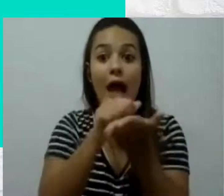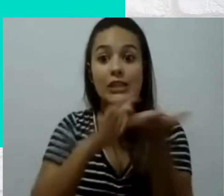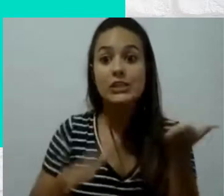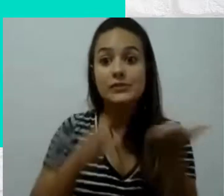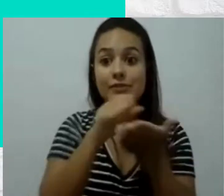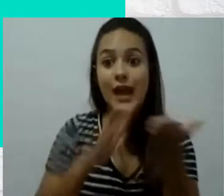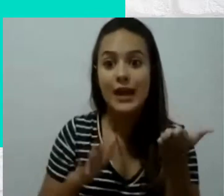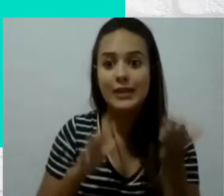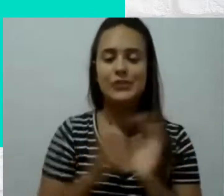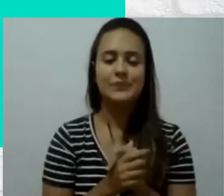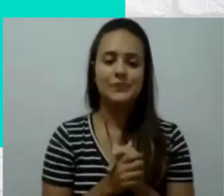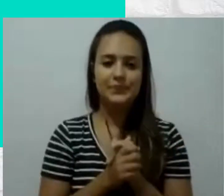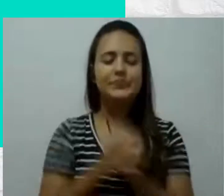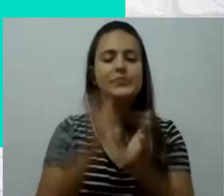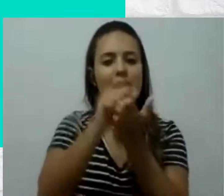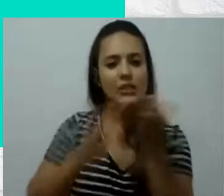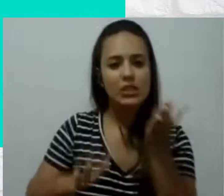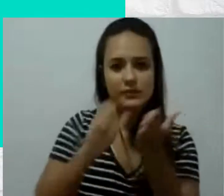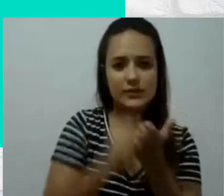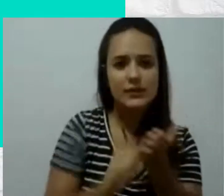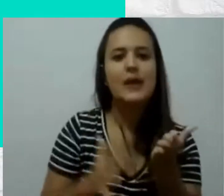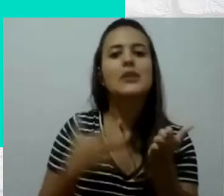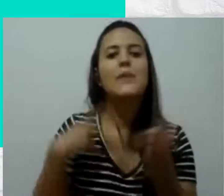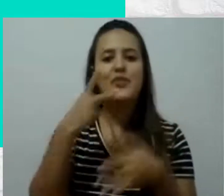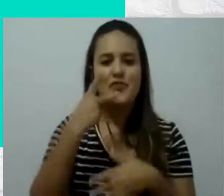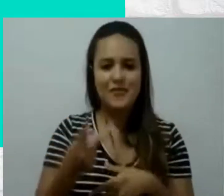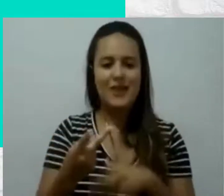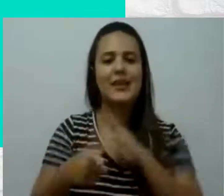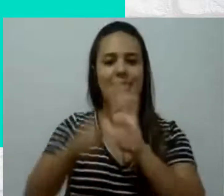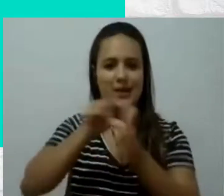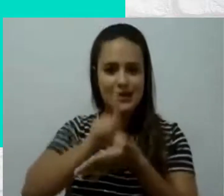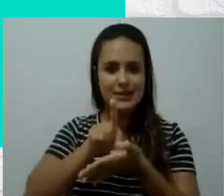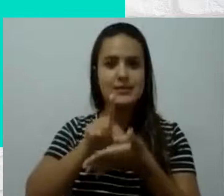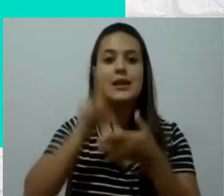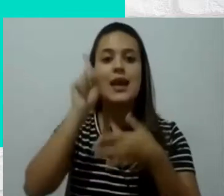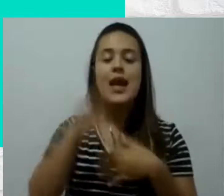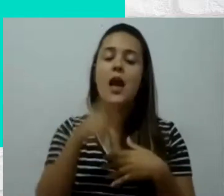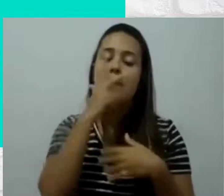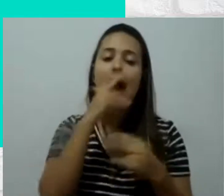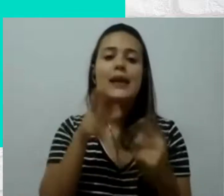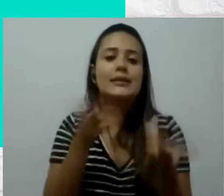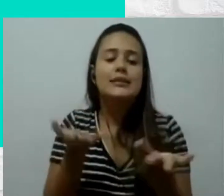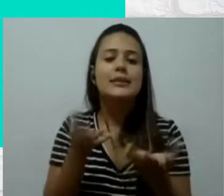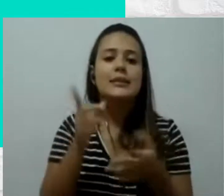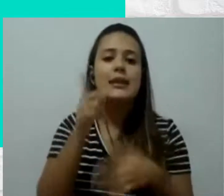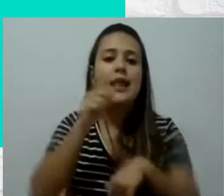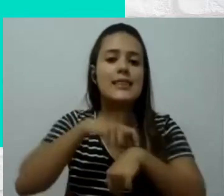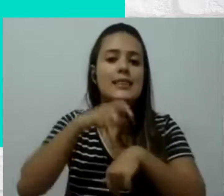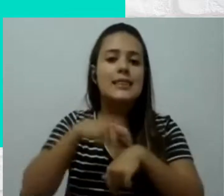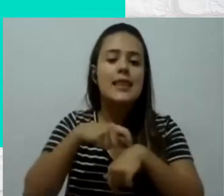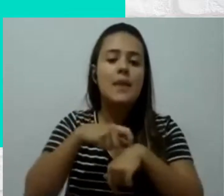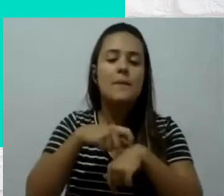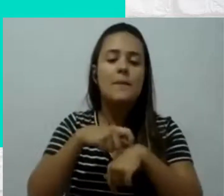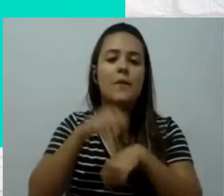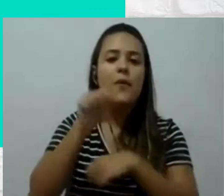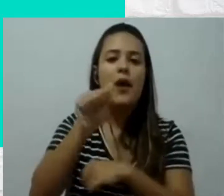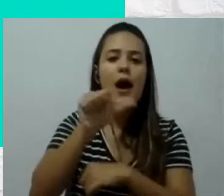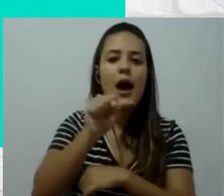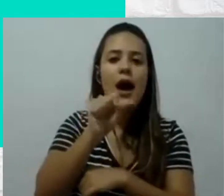E a nossa atividade, certo? As atividades, como já tinha mencionado, elas vão funcionar de maneira assíncrona.